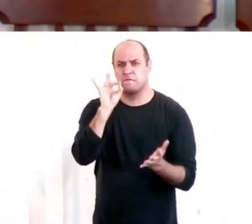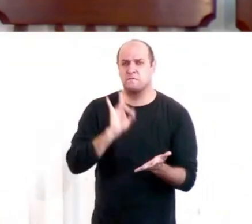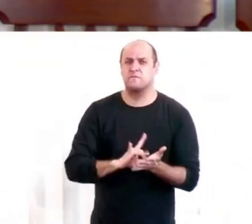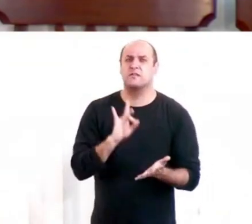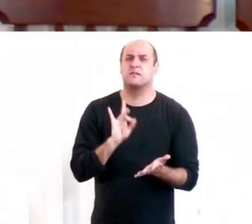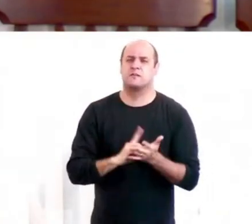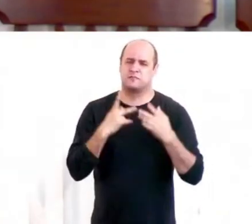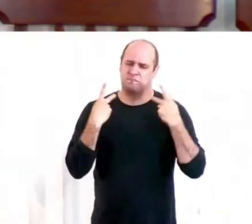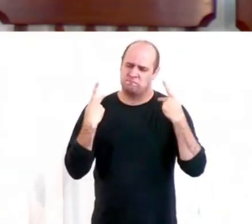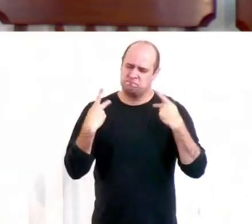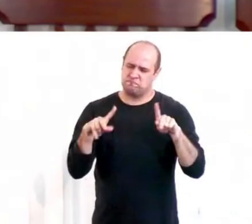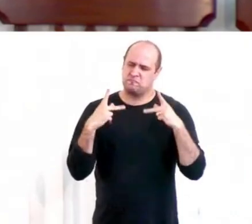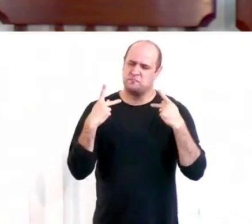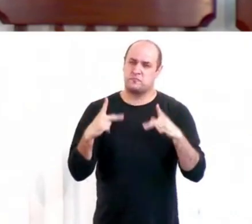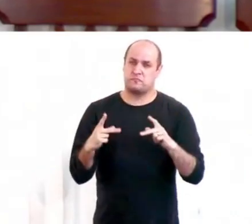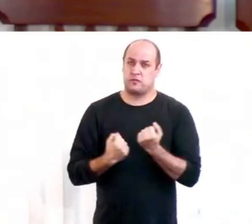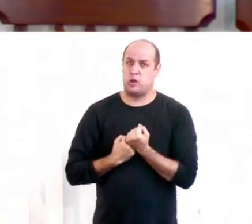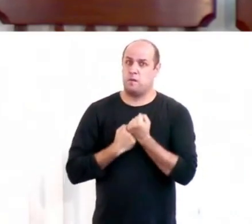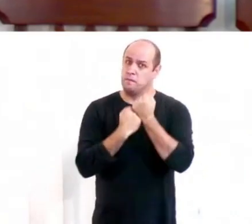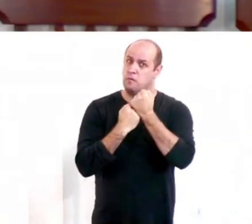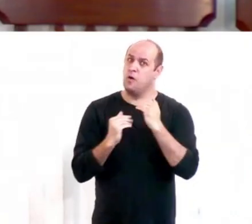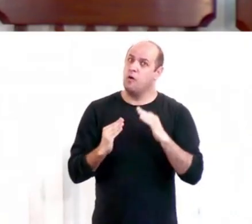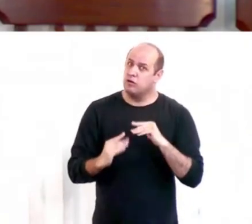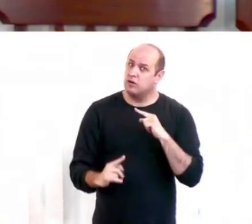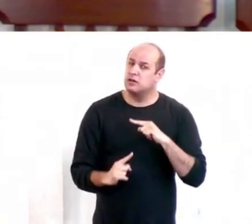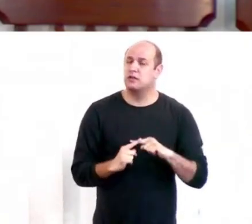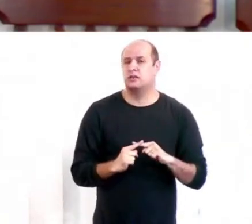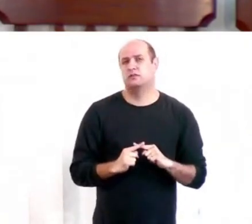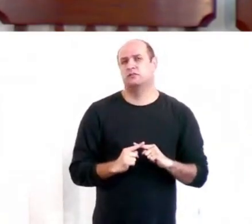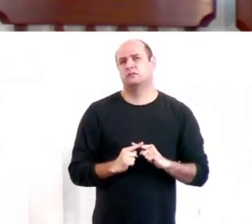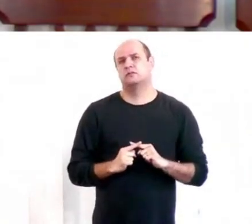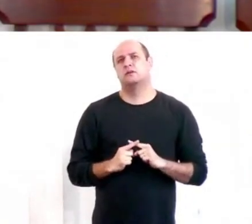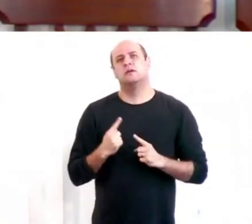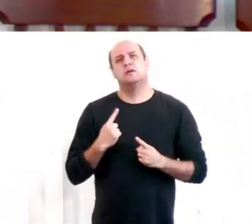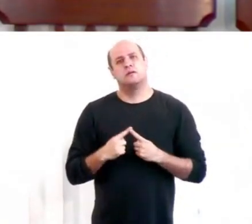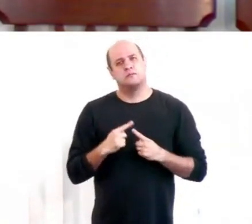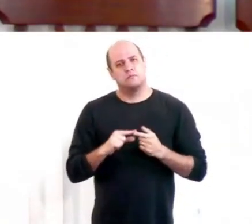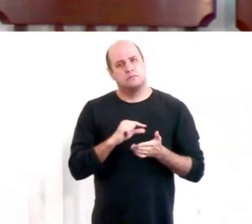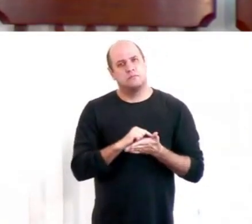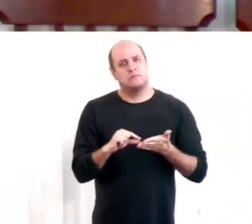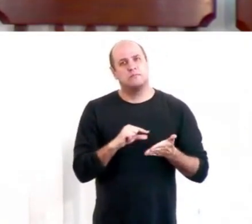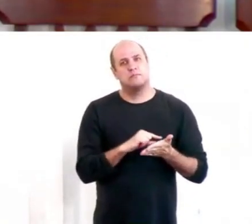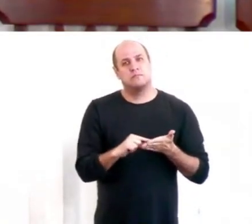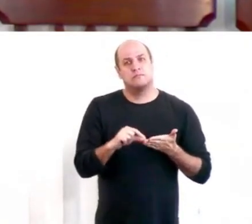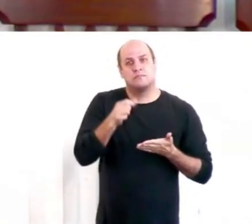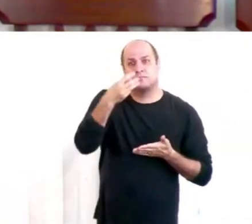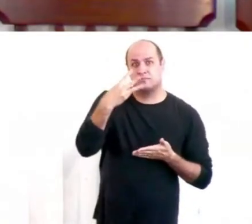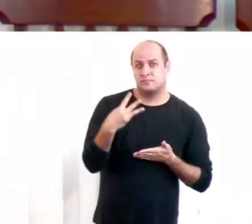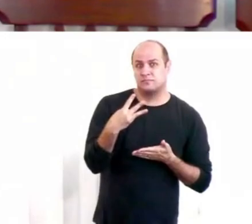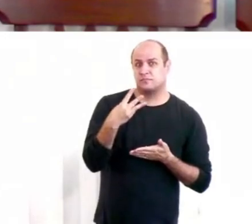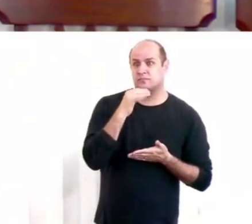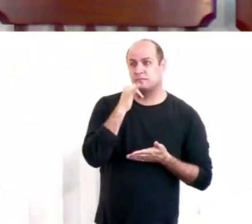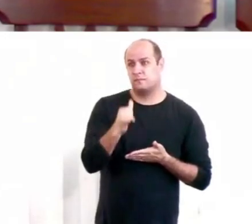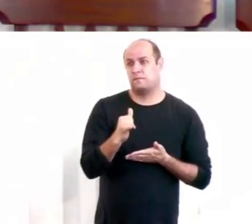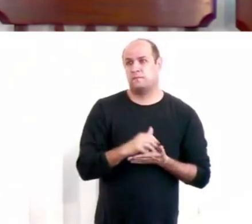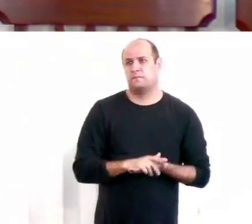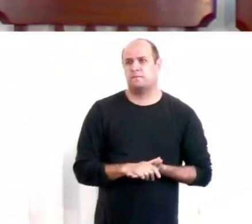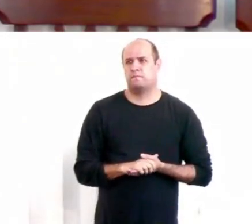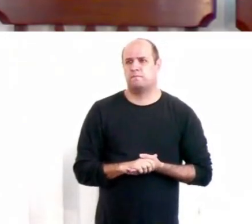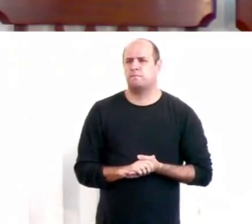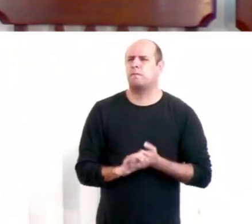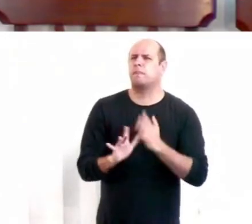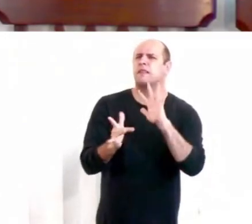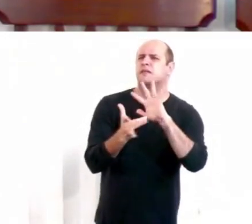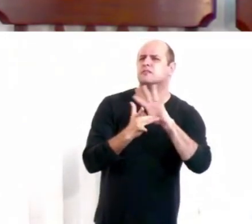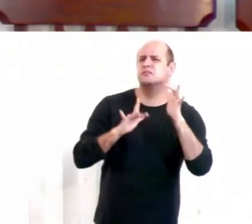pregada com o apoio da igreja, porque diz o versículo de número 13, Ele, Cristo